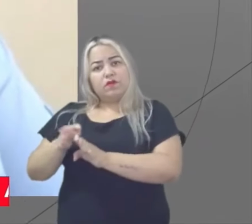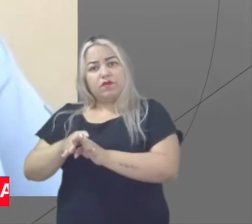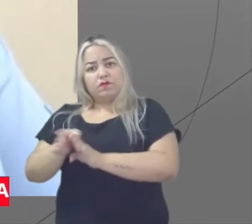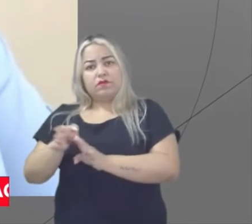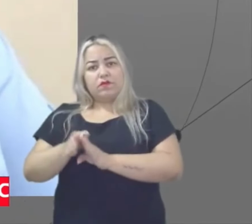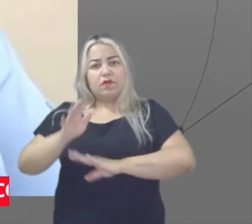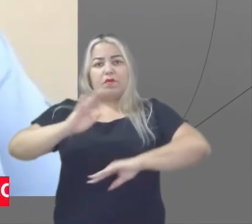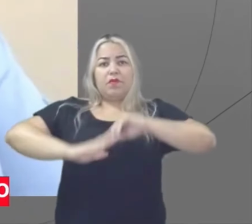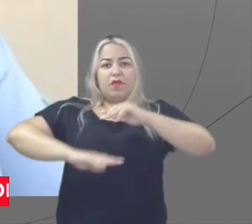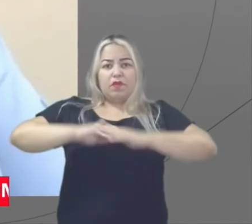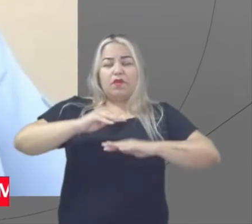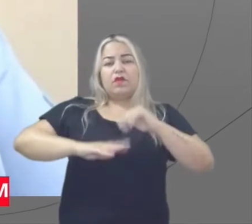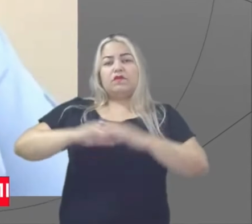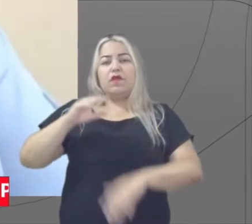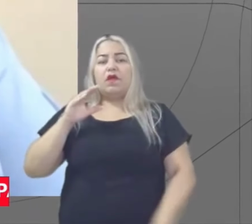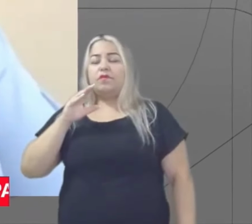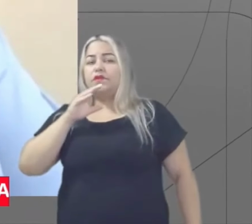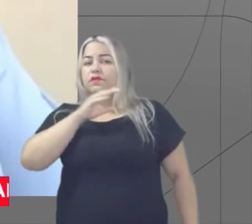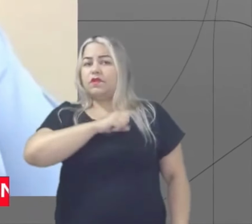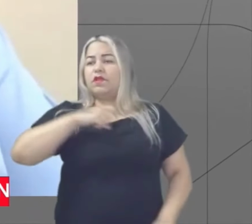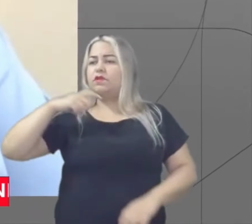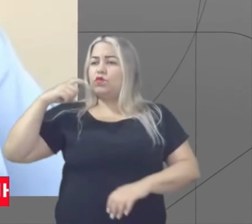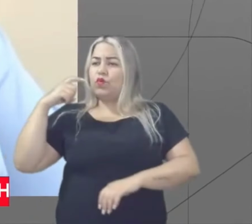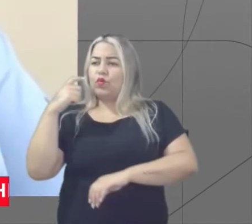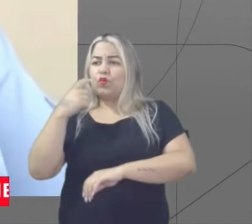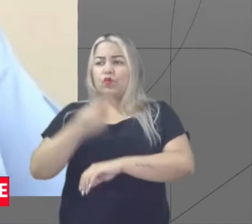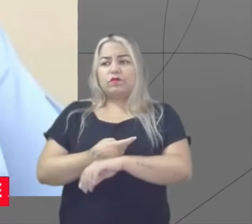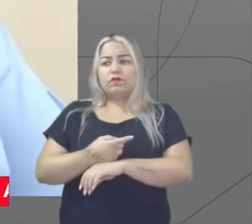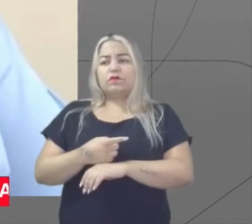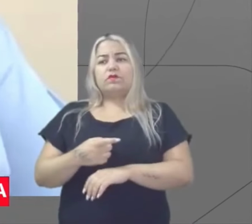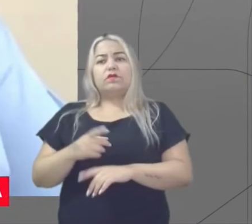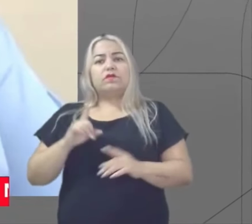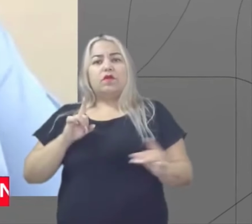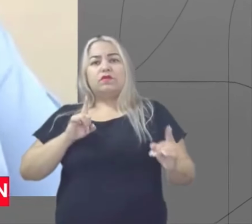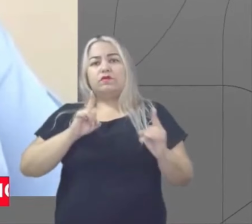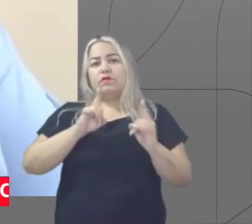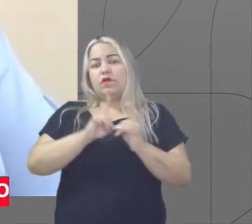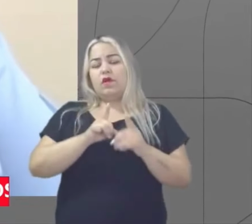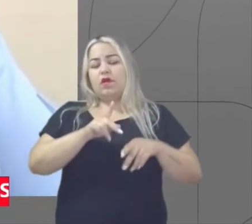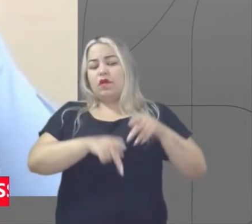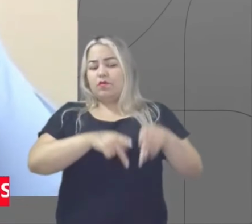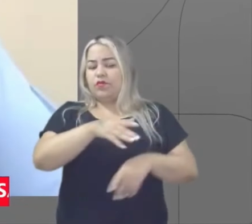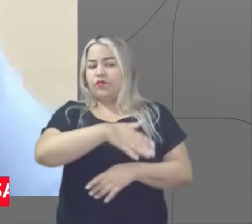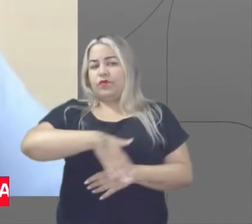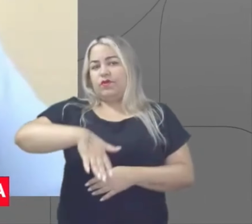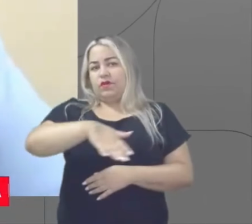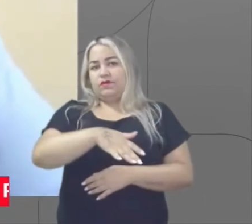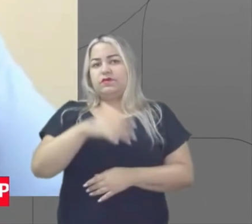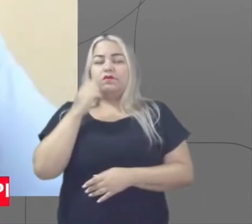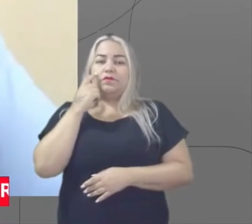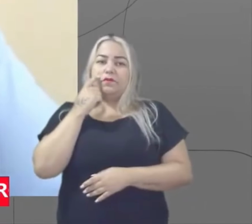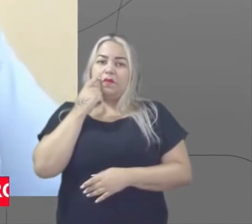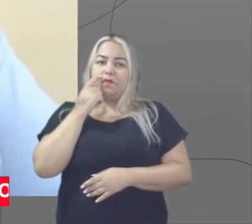com essa rigidez e dureza no atendimento à população. Então,